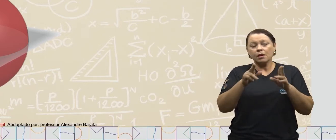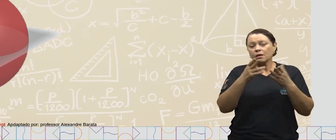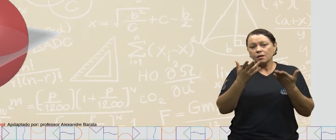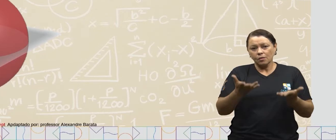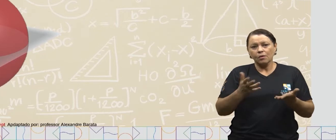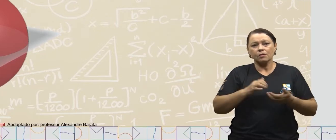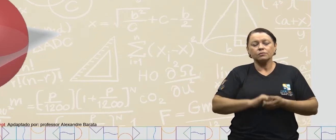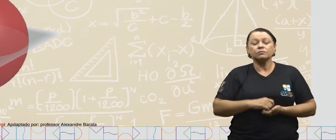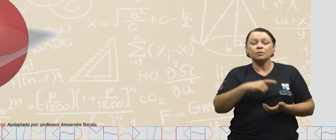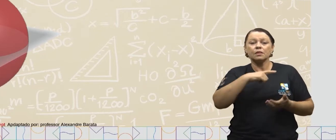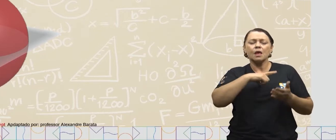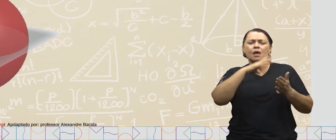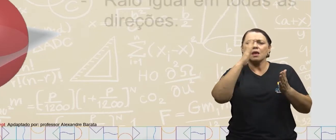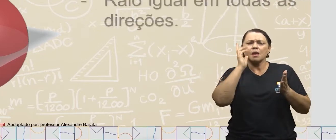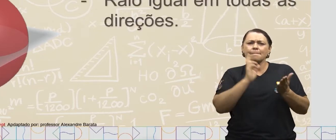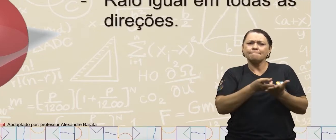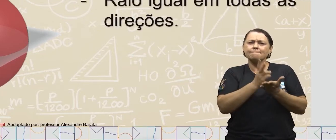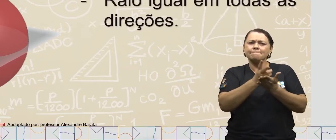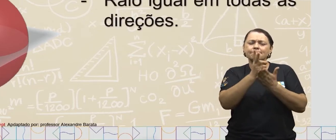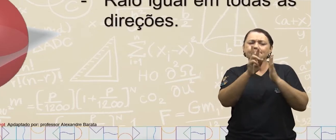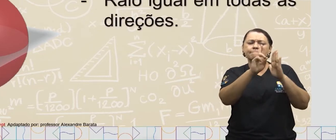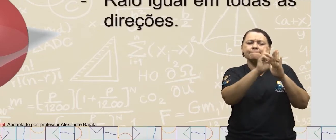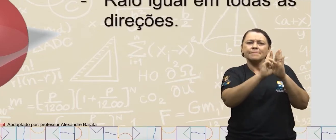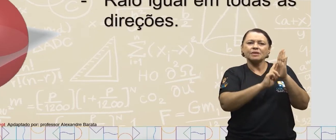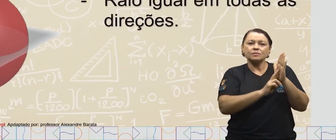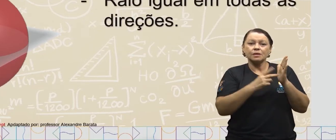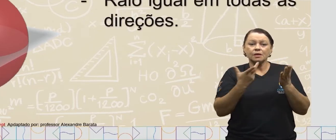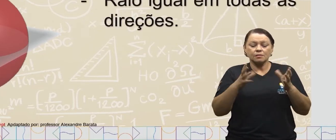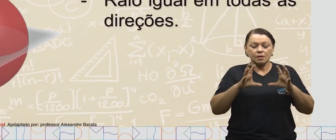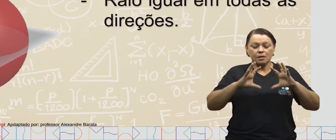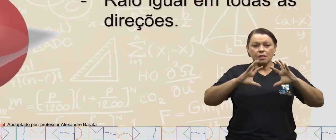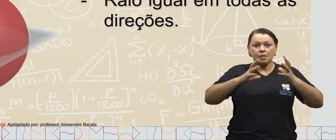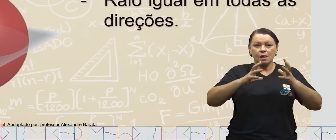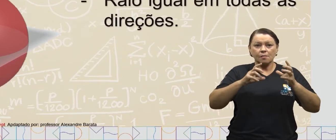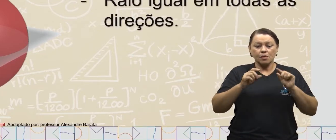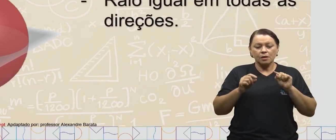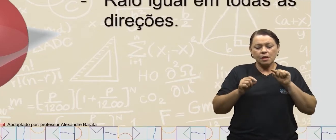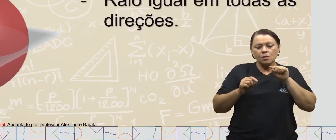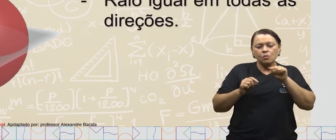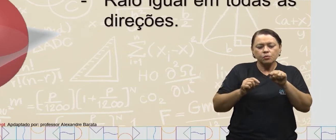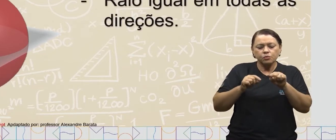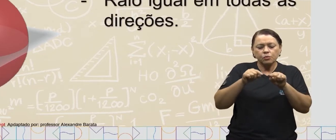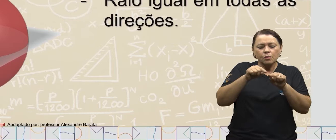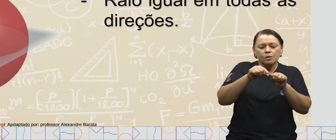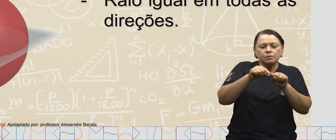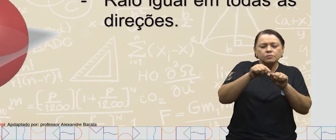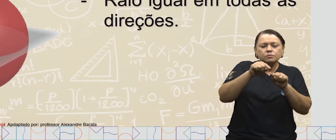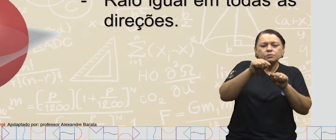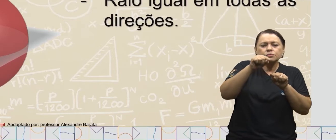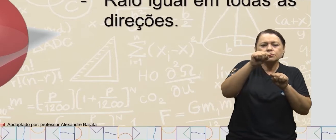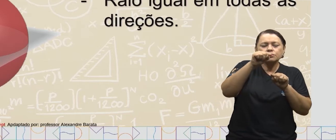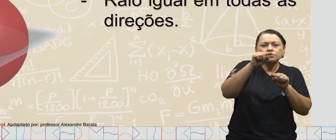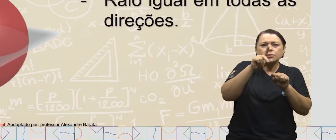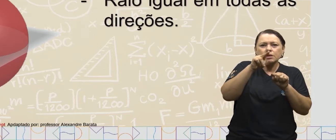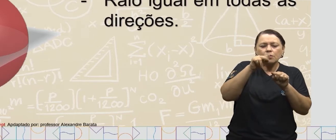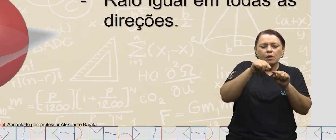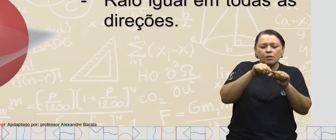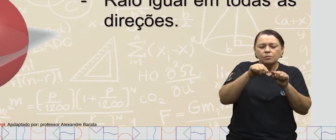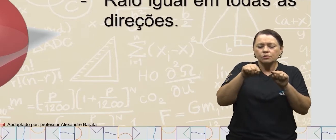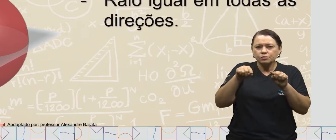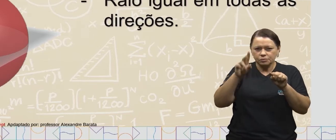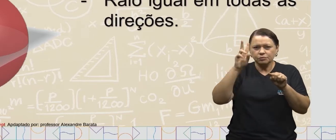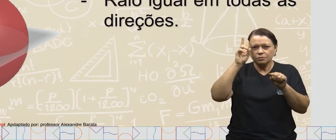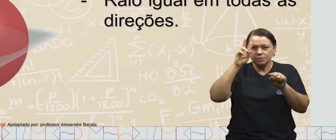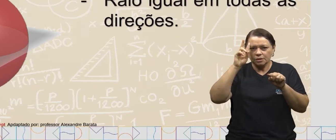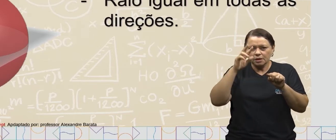regra. Há no seu centro, bem no meio do sólido, um ponto com a mesma distância em